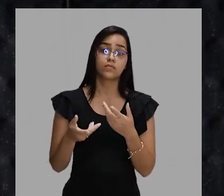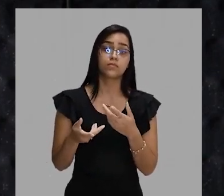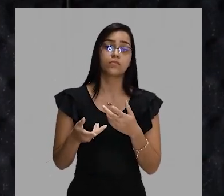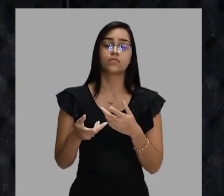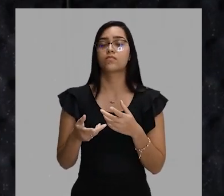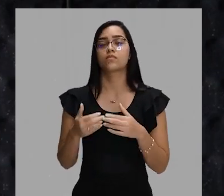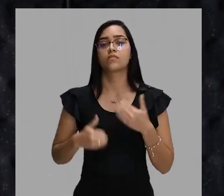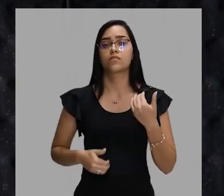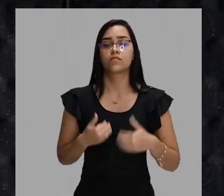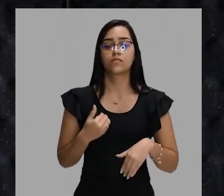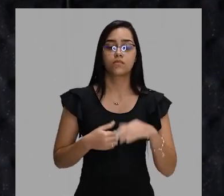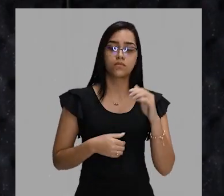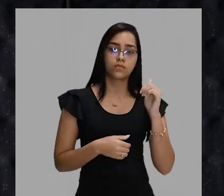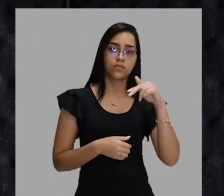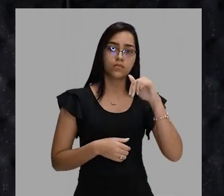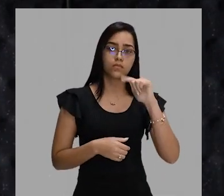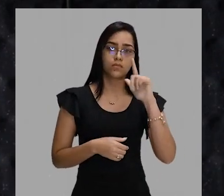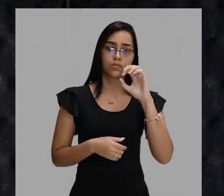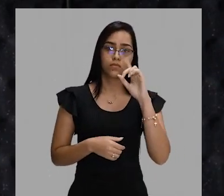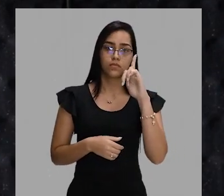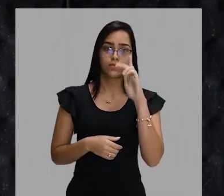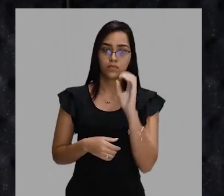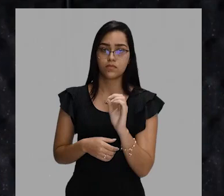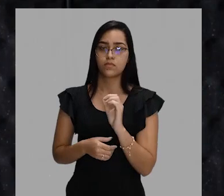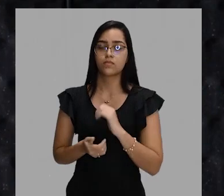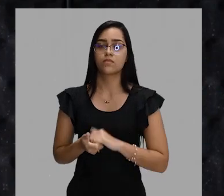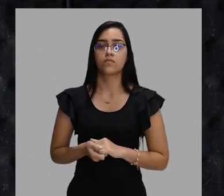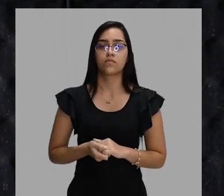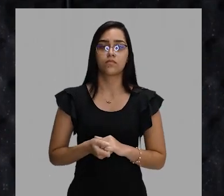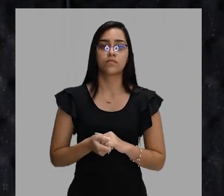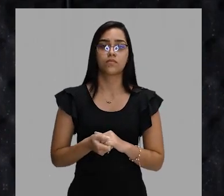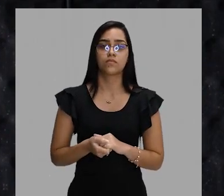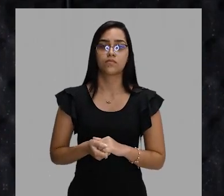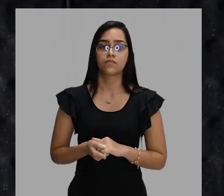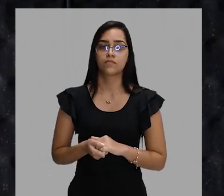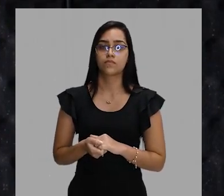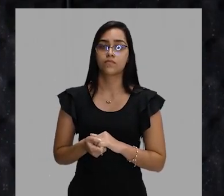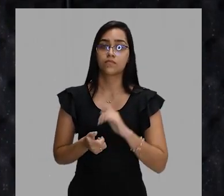um órgão homólogo, né? A asa da borboleta e a asa da ave. São órgãos